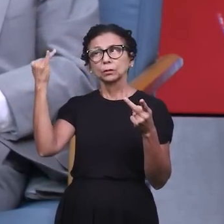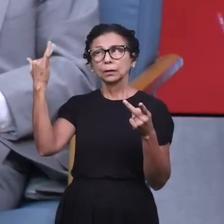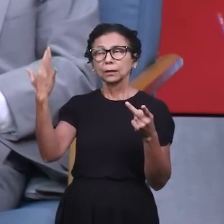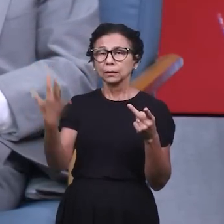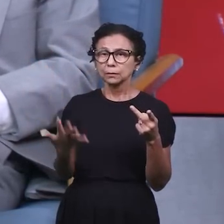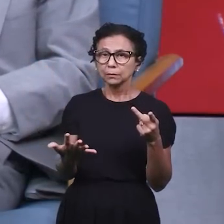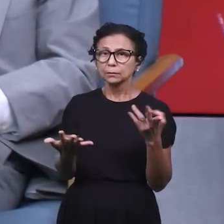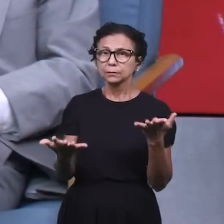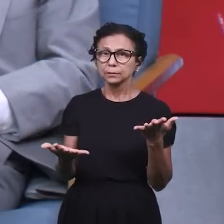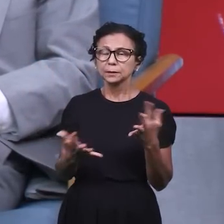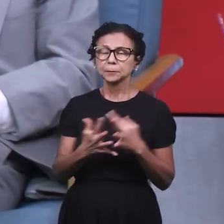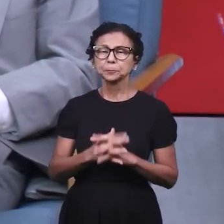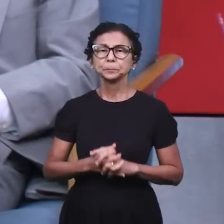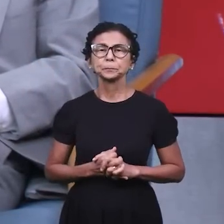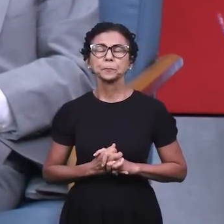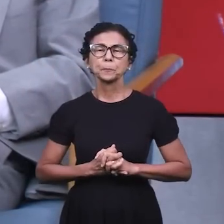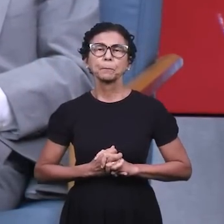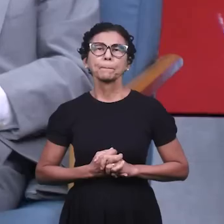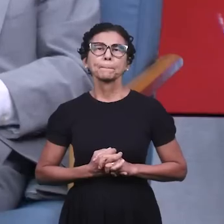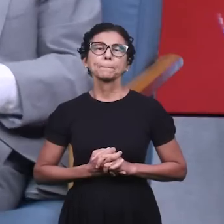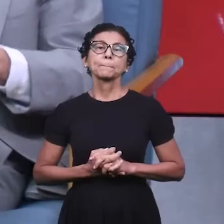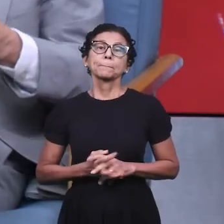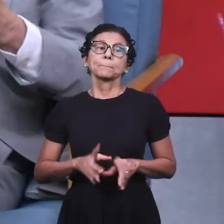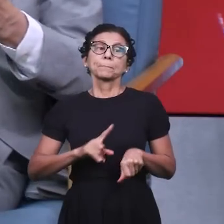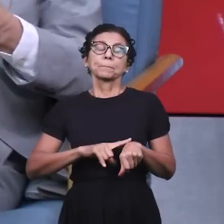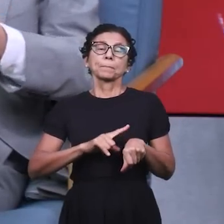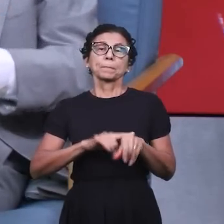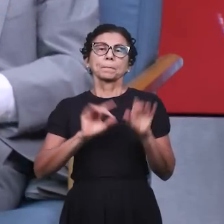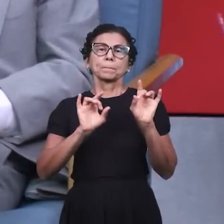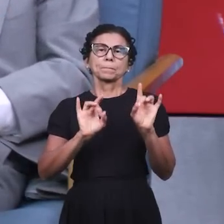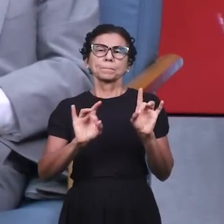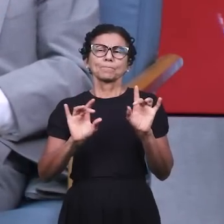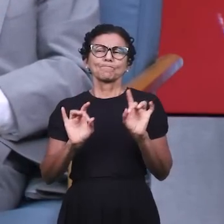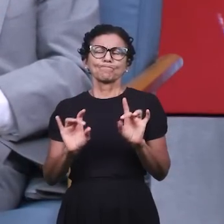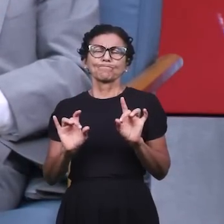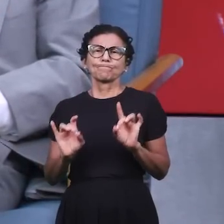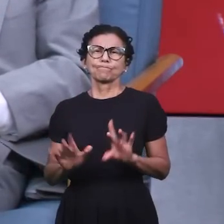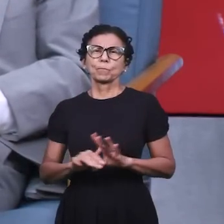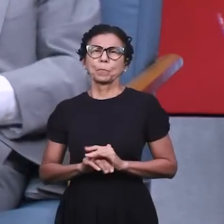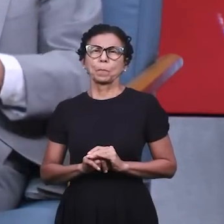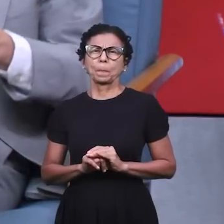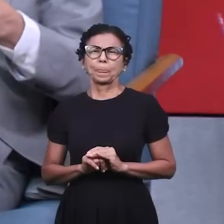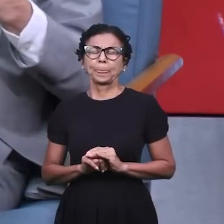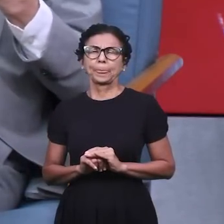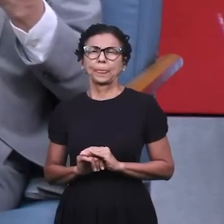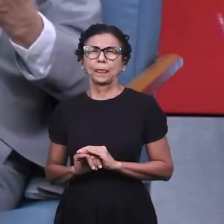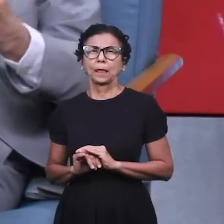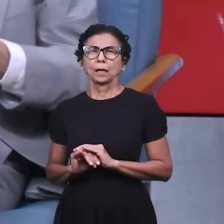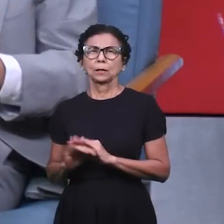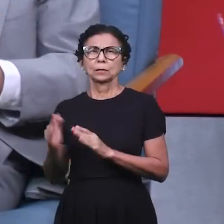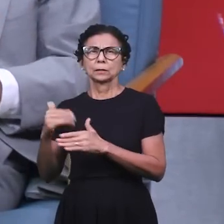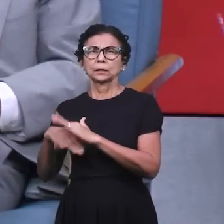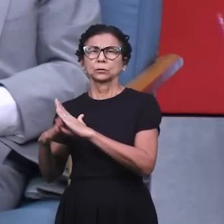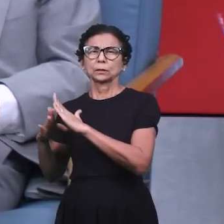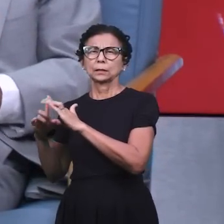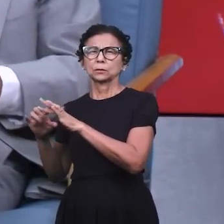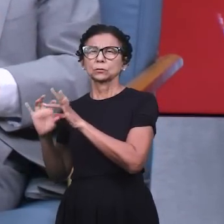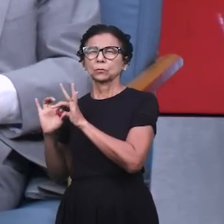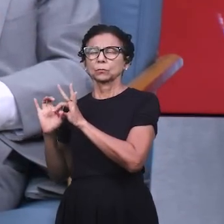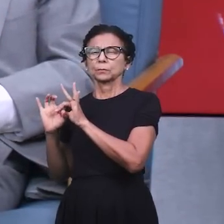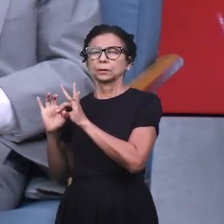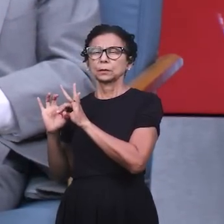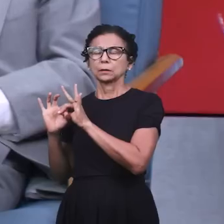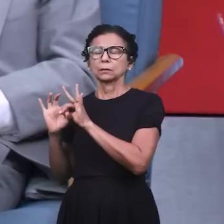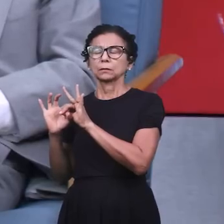momento especial, é um momento onde a igreja, na comunhão, naquele silêncio ali da madrugada, ela